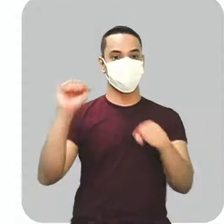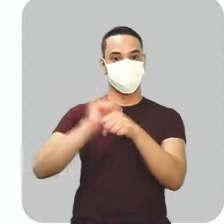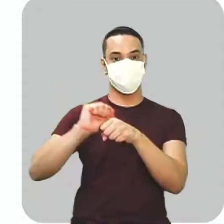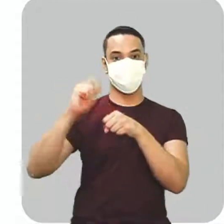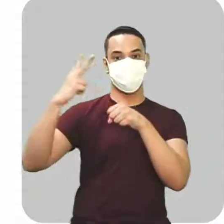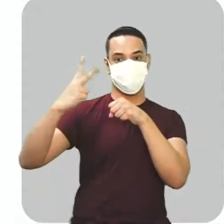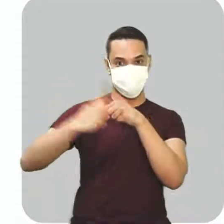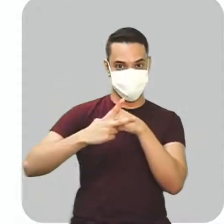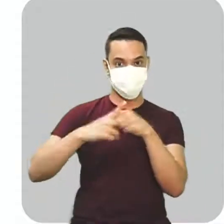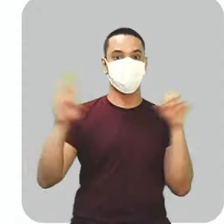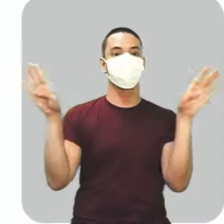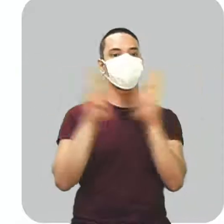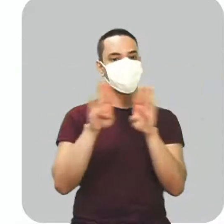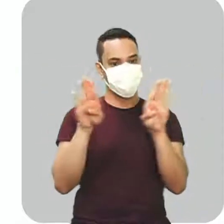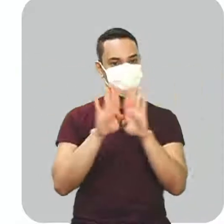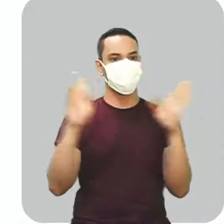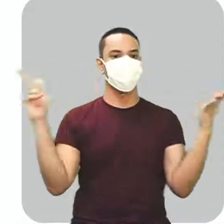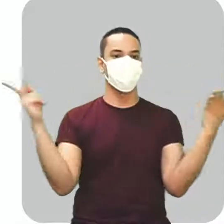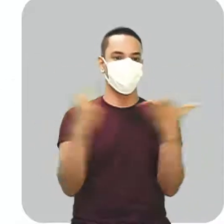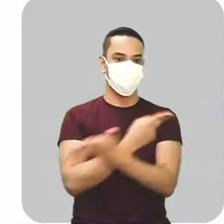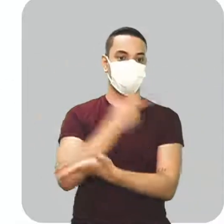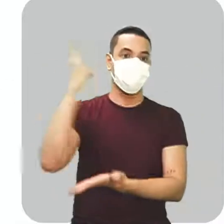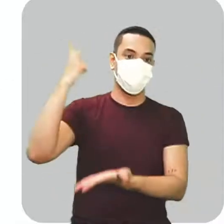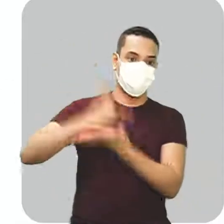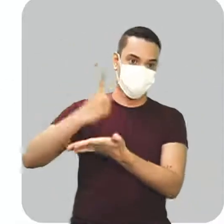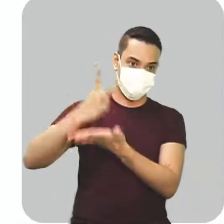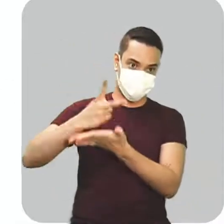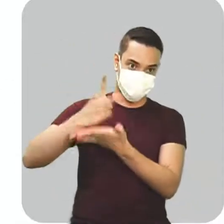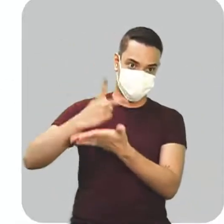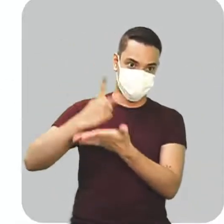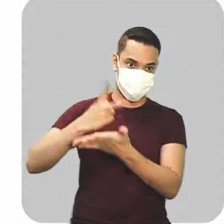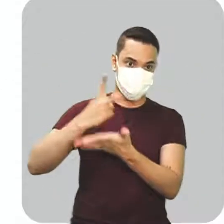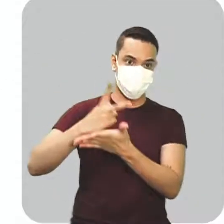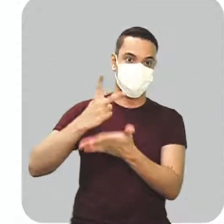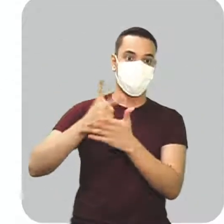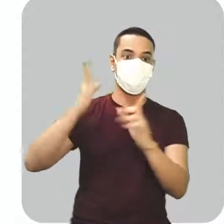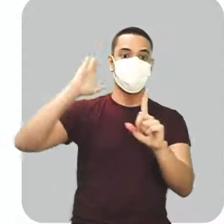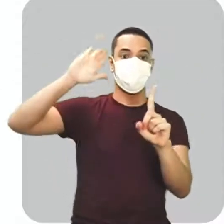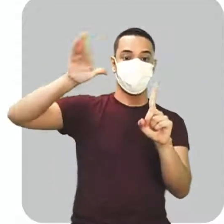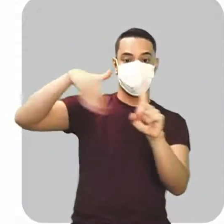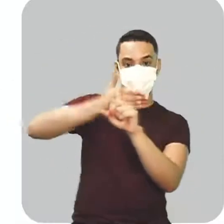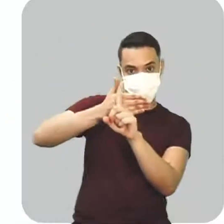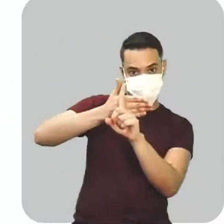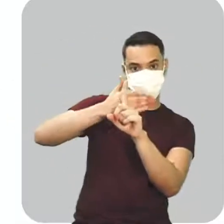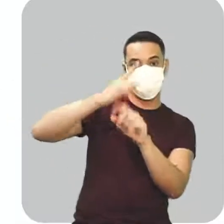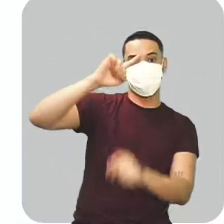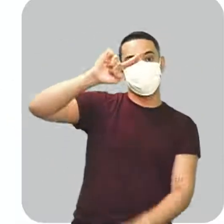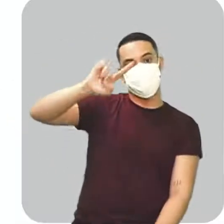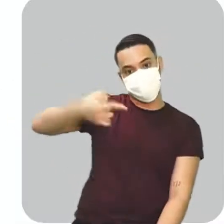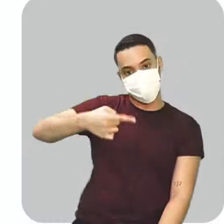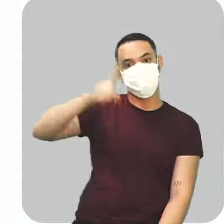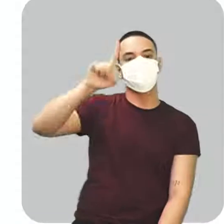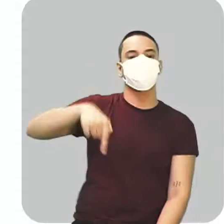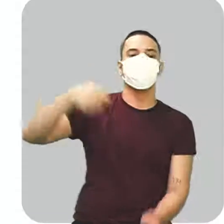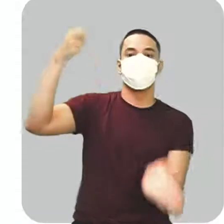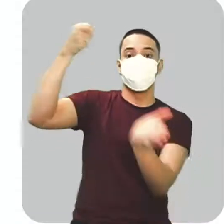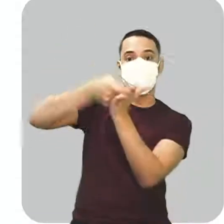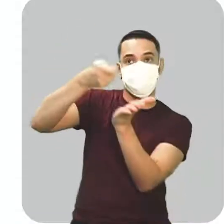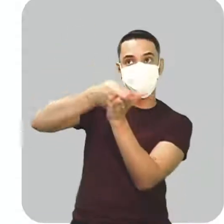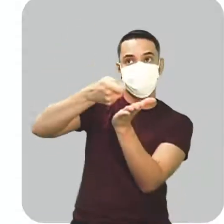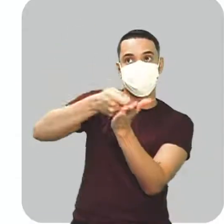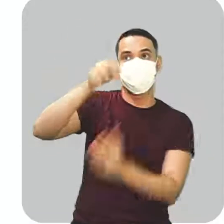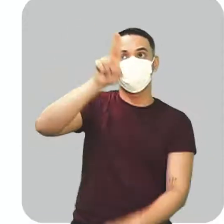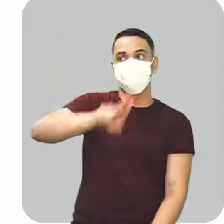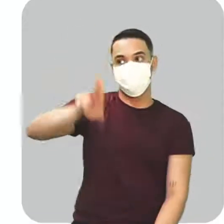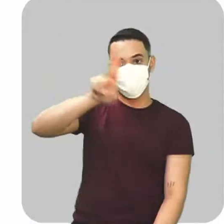adverbiais. Também acontece a mesma. Em ordem indireta, a vírgula é